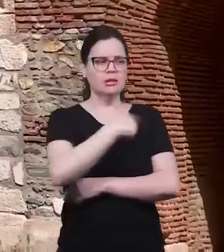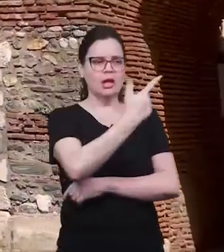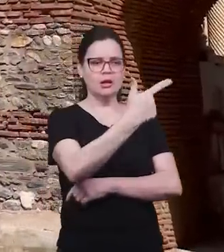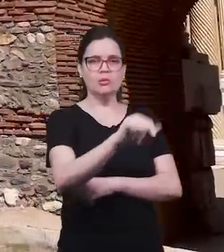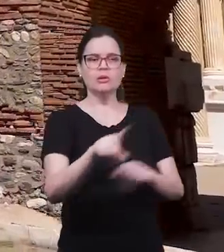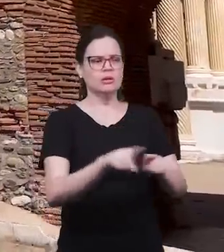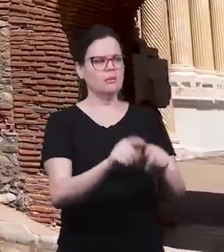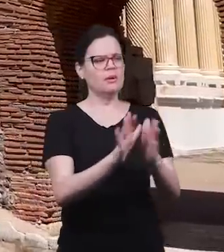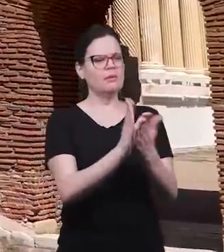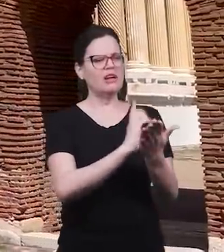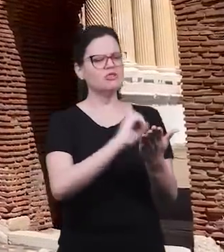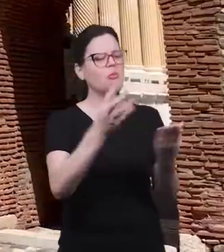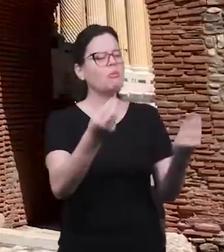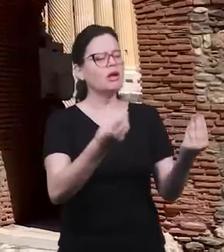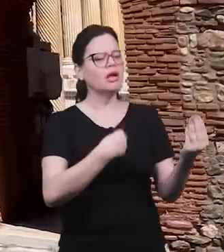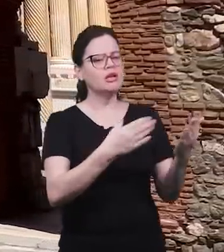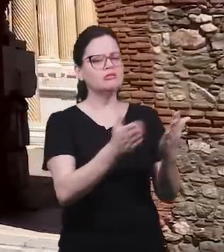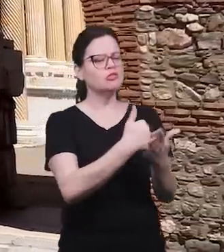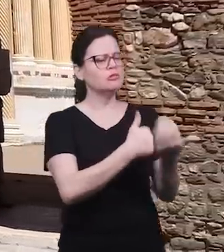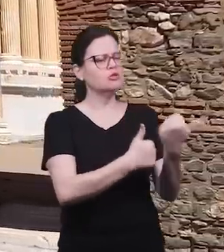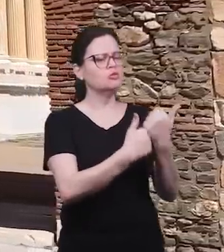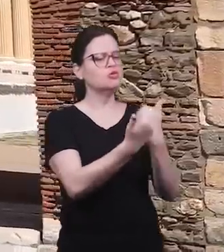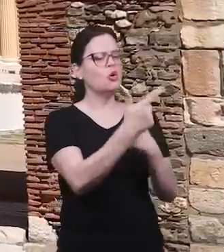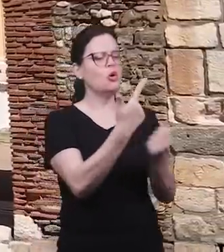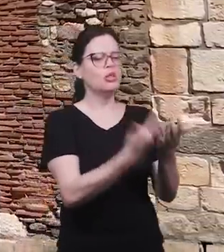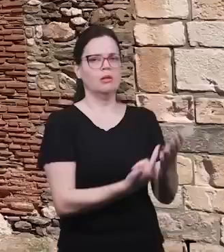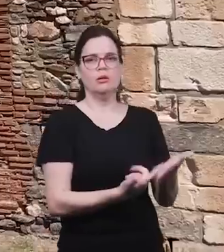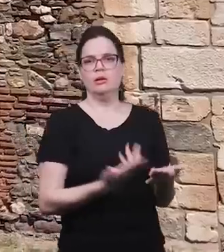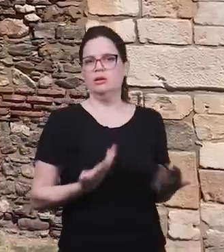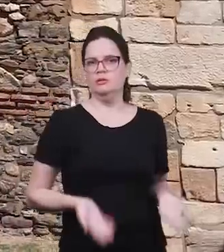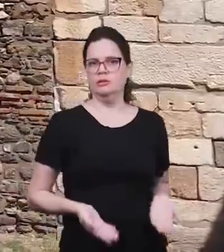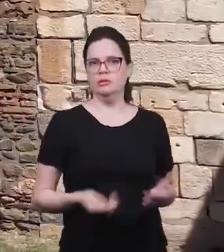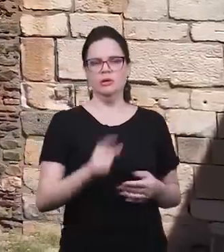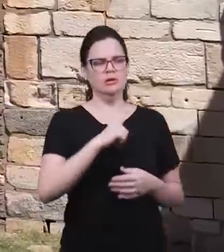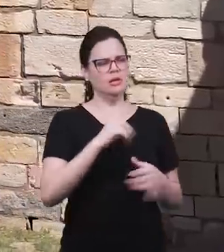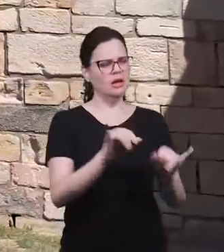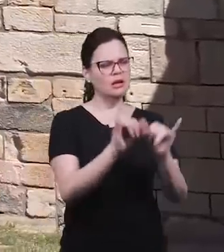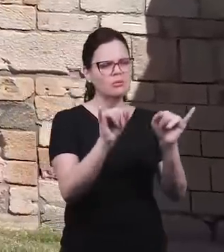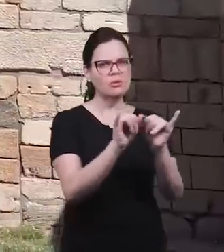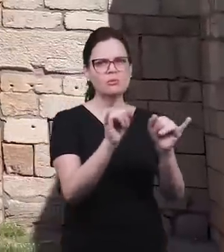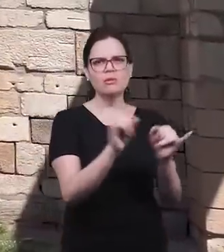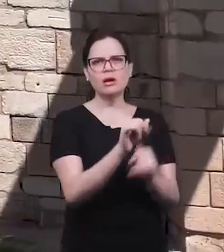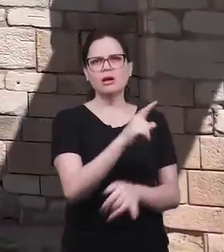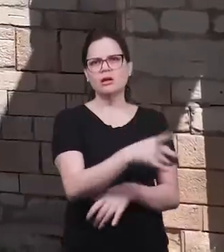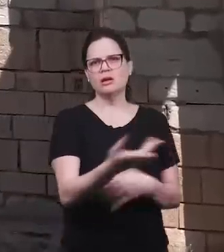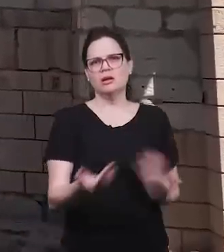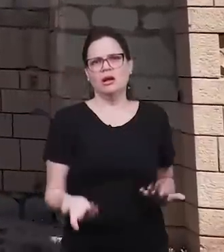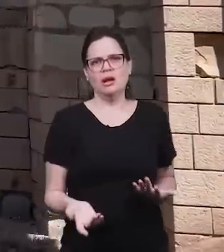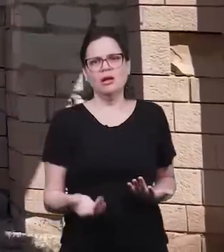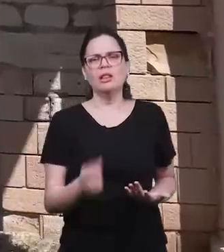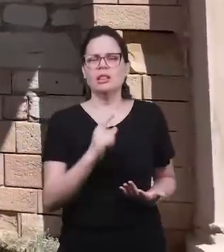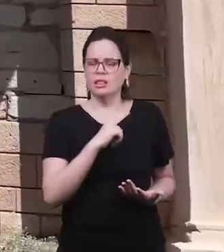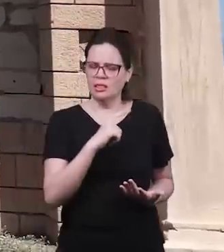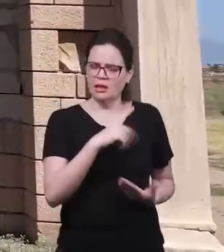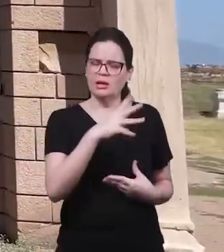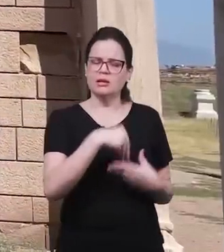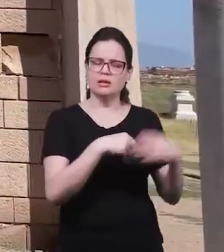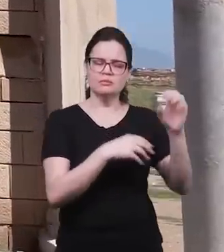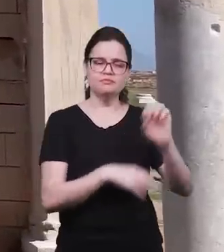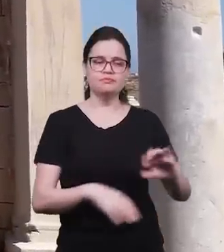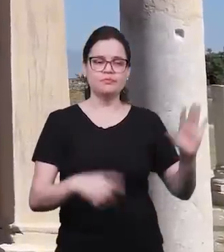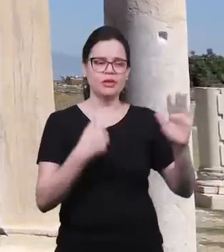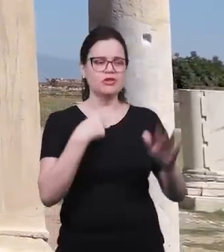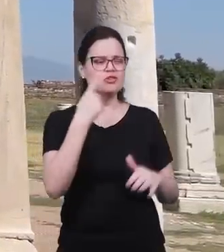pela religião, entende? Por tradição, por bobagem, tolice, e é isso que nós estamos vivendo.